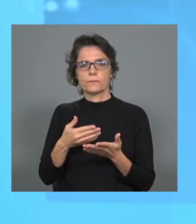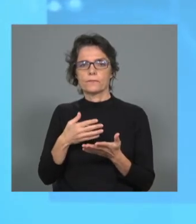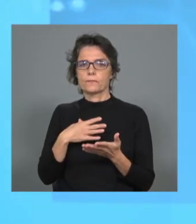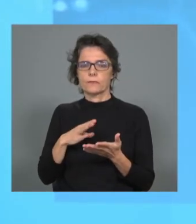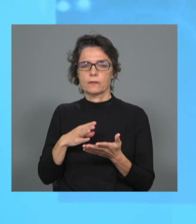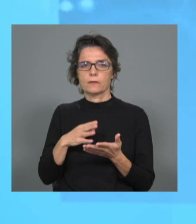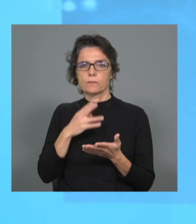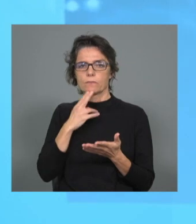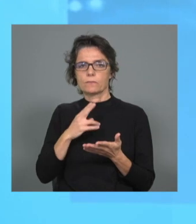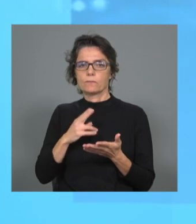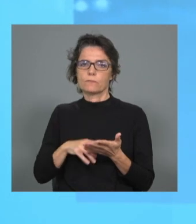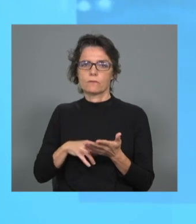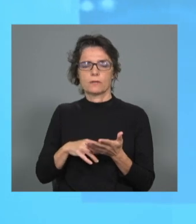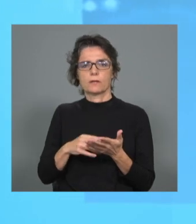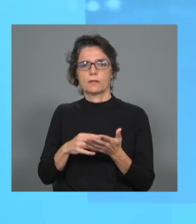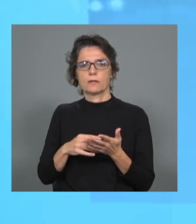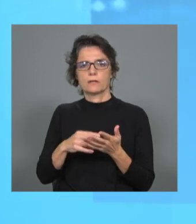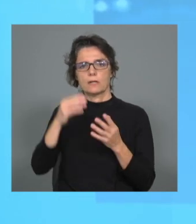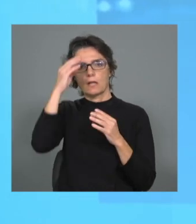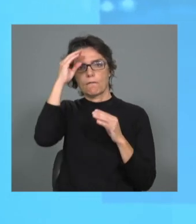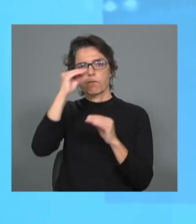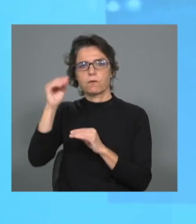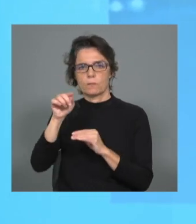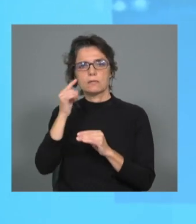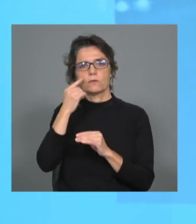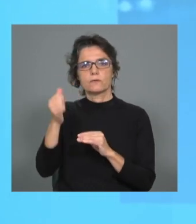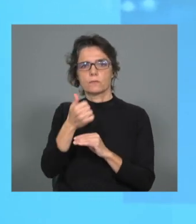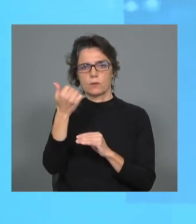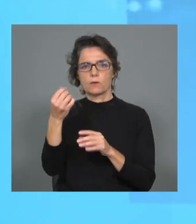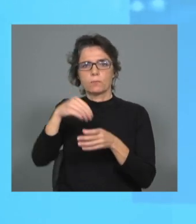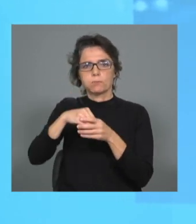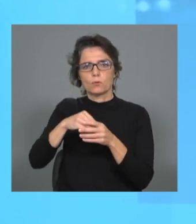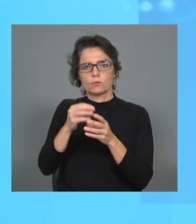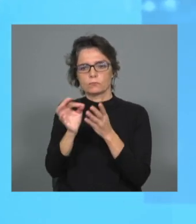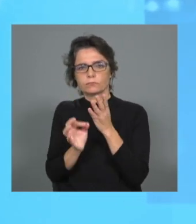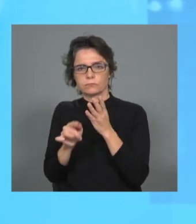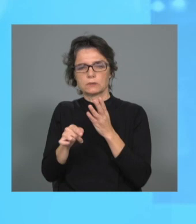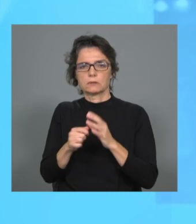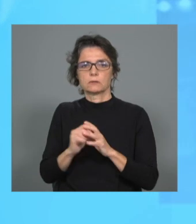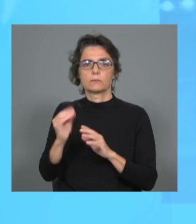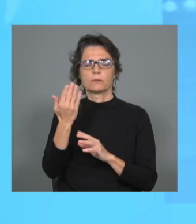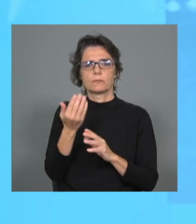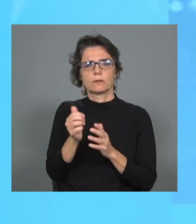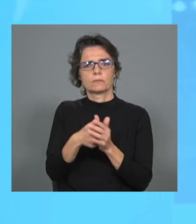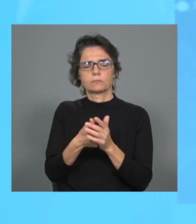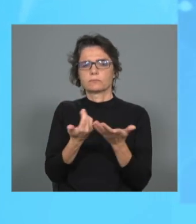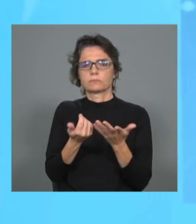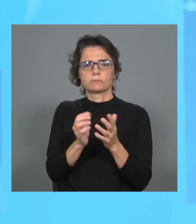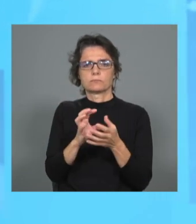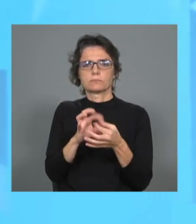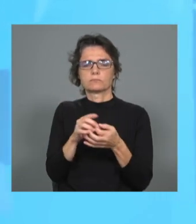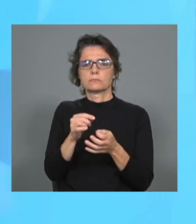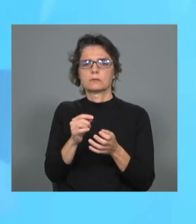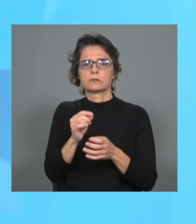referir-nos aos conteúdos programáticos desta formação que é proposta pela Faculdade de Teologia. Primeiro, a escolha do evangelista São Mateus prende-se